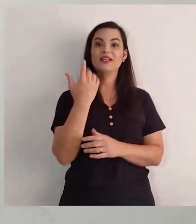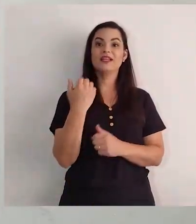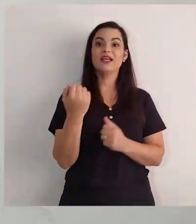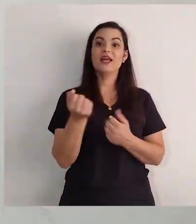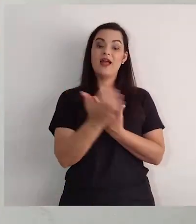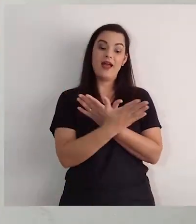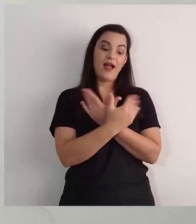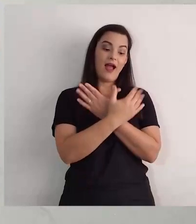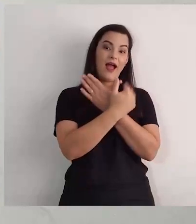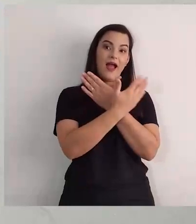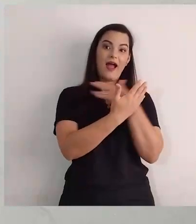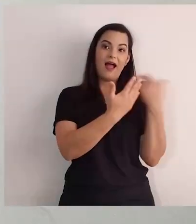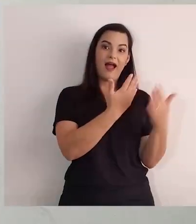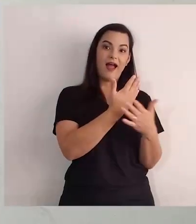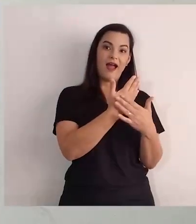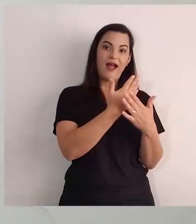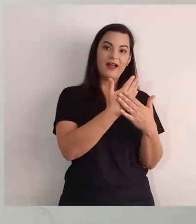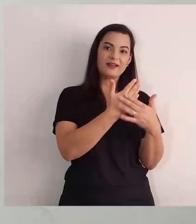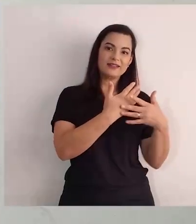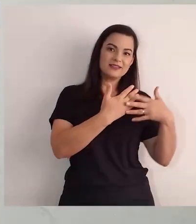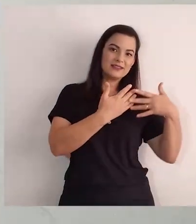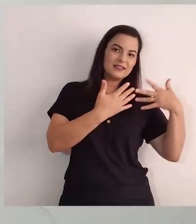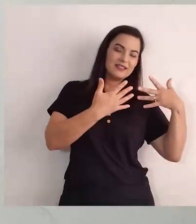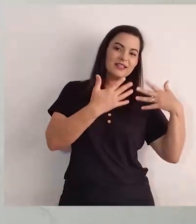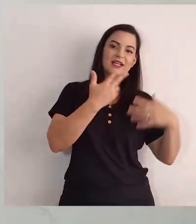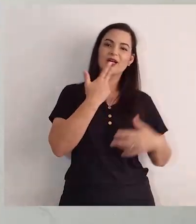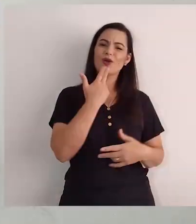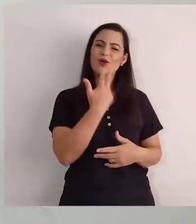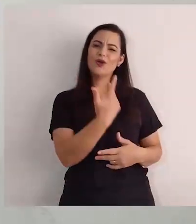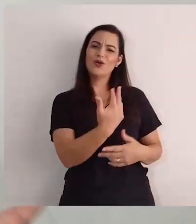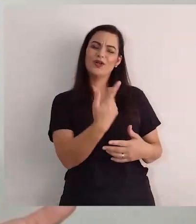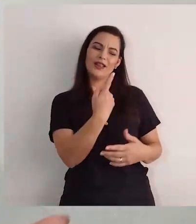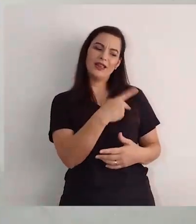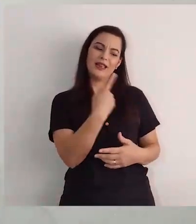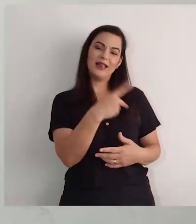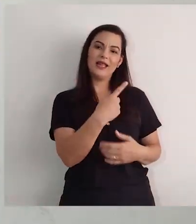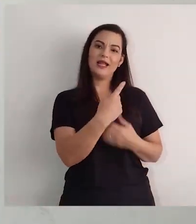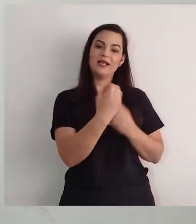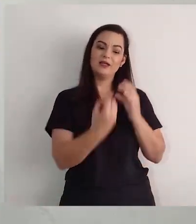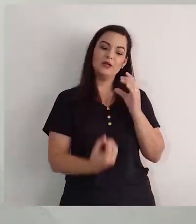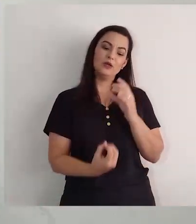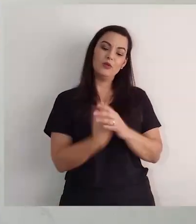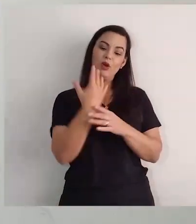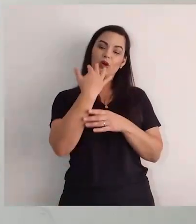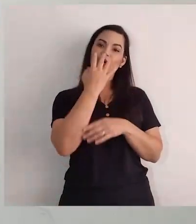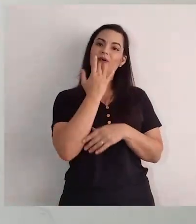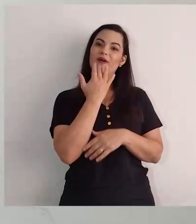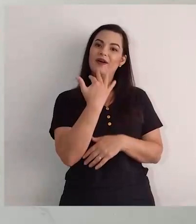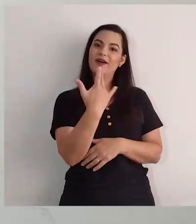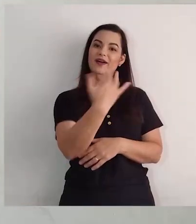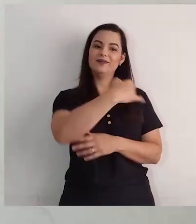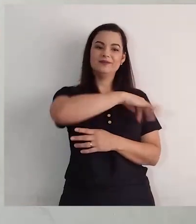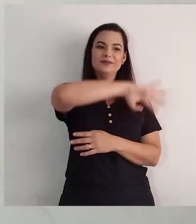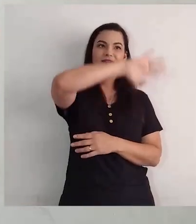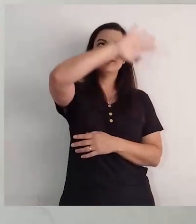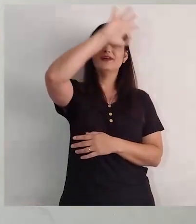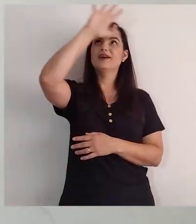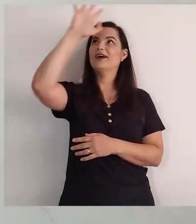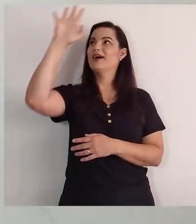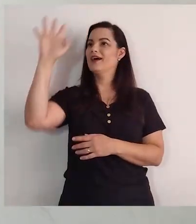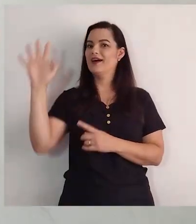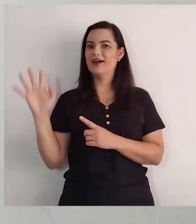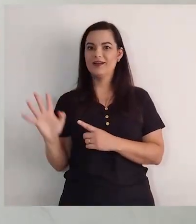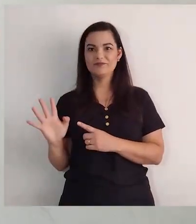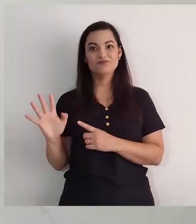asas das borboletas, que são muito lindas, né? Teríamos surgido aí as cores que nós